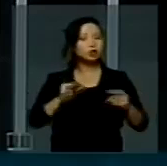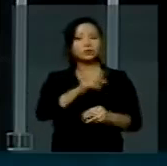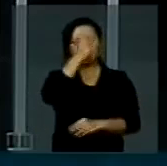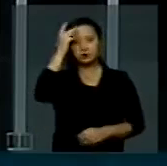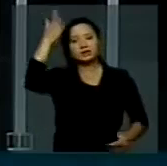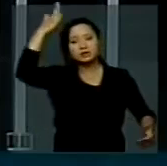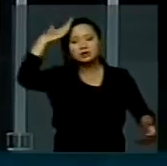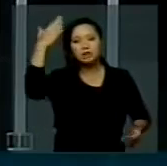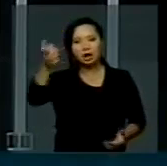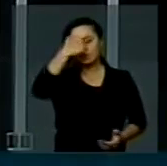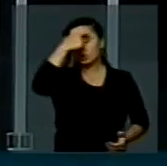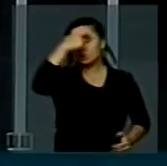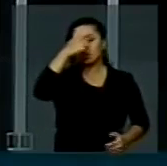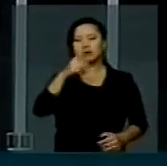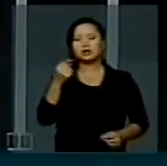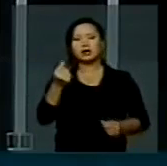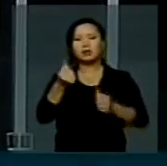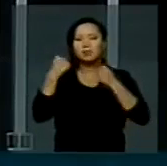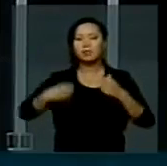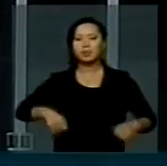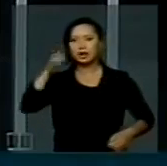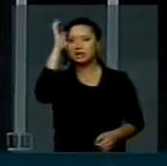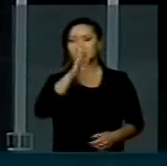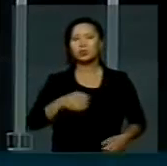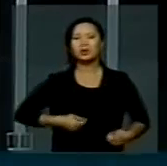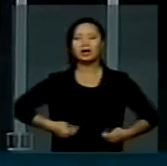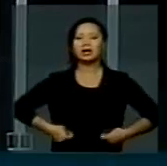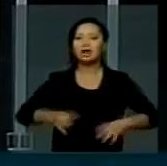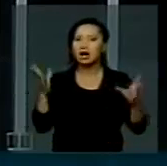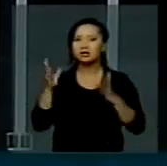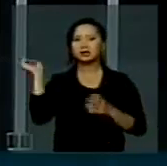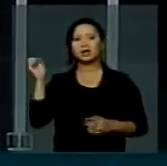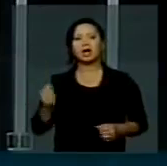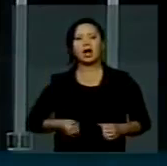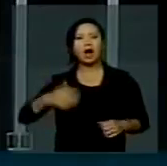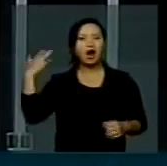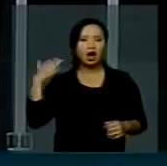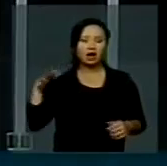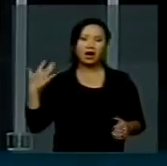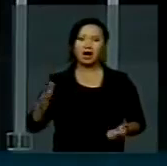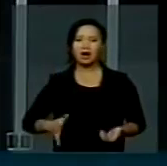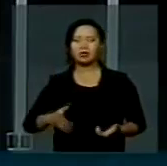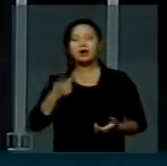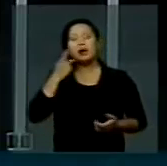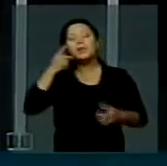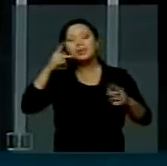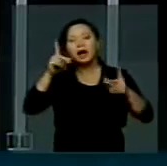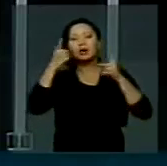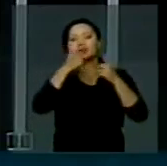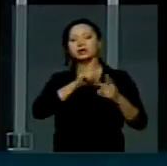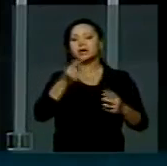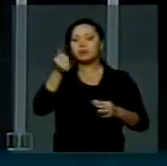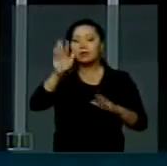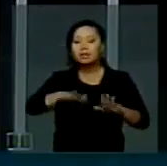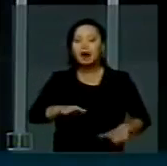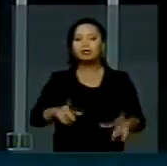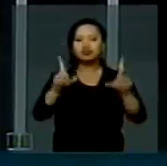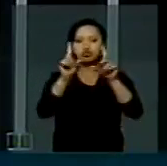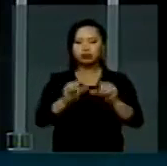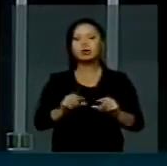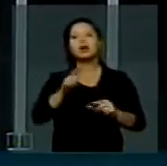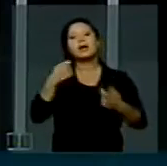custo do Brasil é elevado. E para reduzir o custo do Brasil hoje, o que é mais importante nessa construção